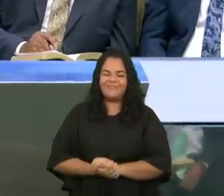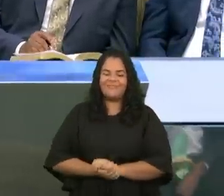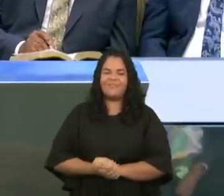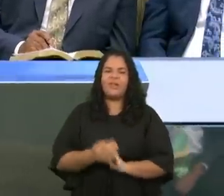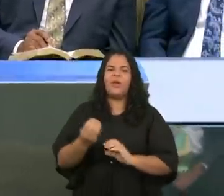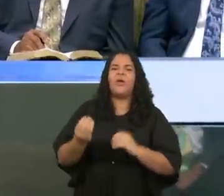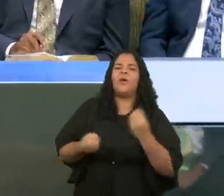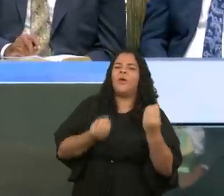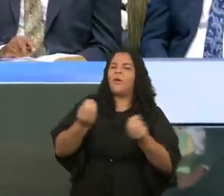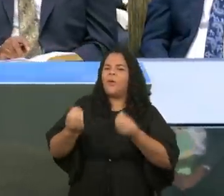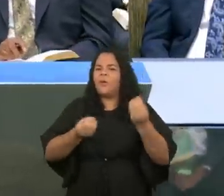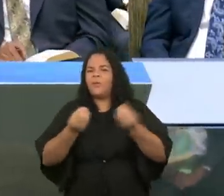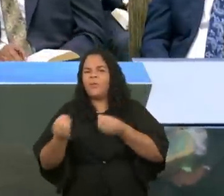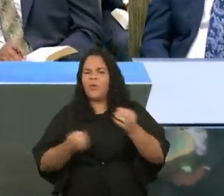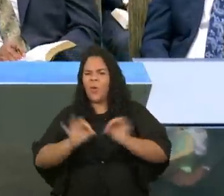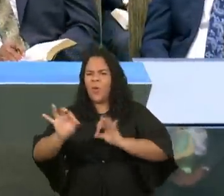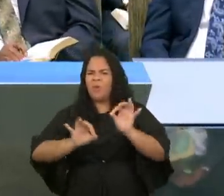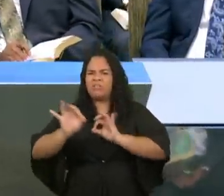evolução.